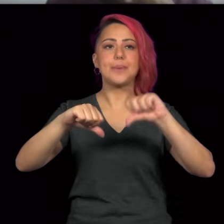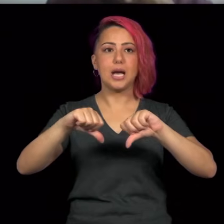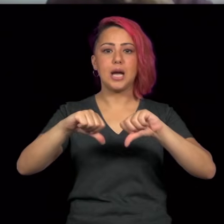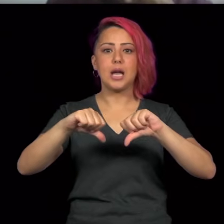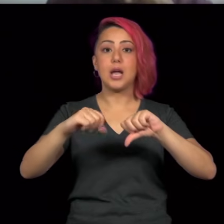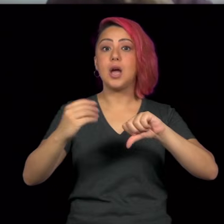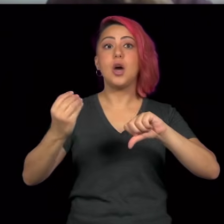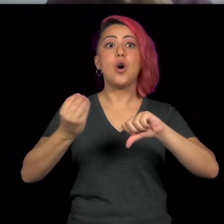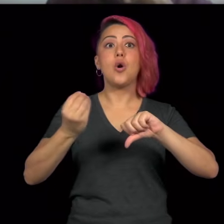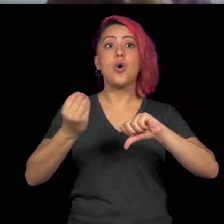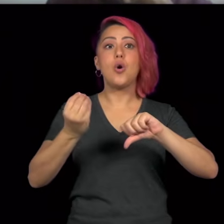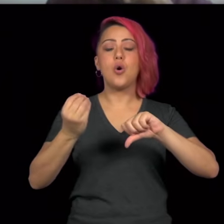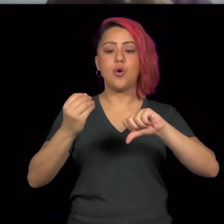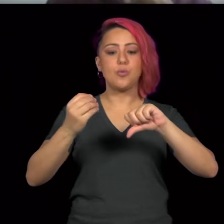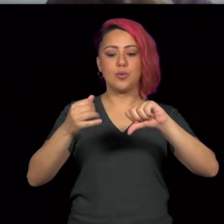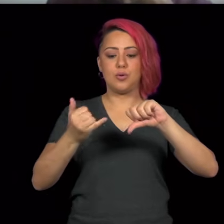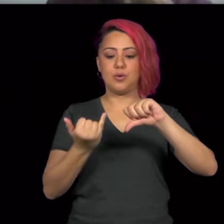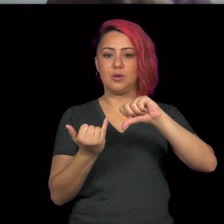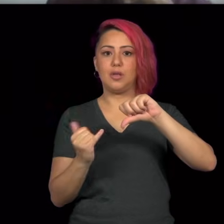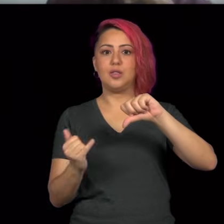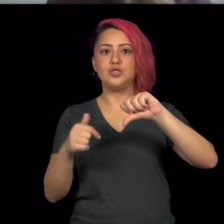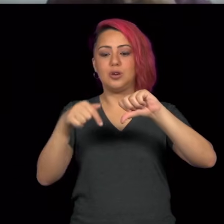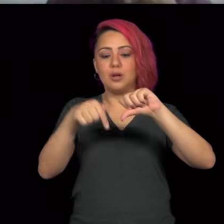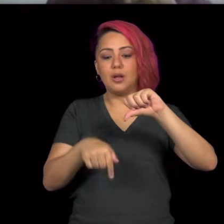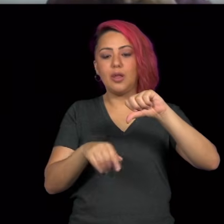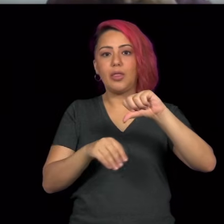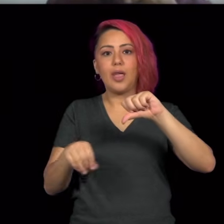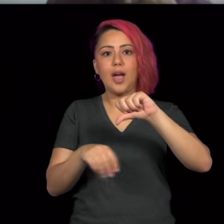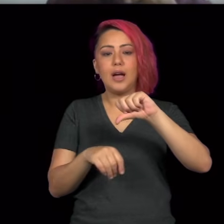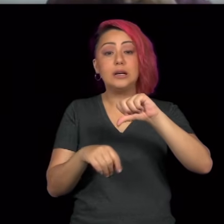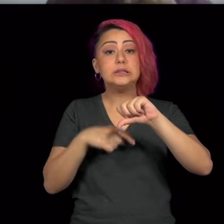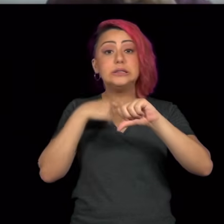como ser aterrada. Ela sai. Então, eu tenho uma